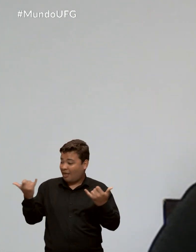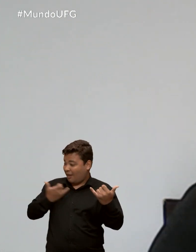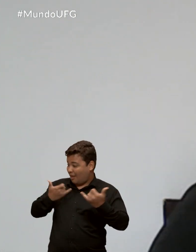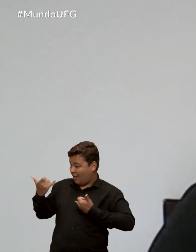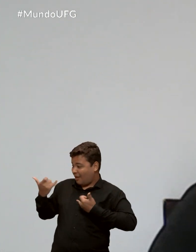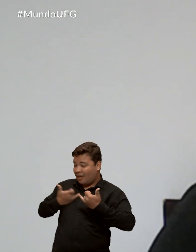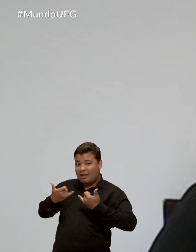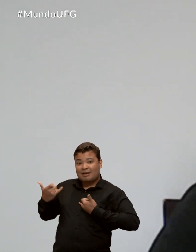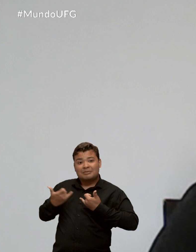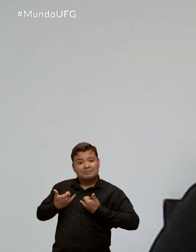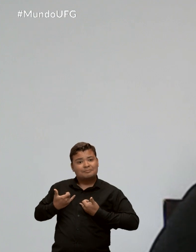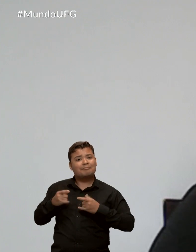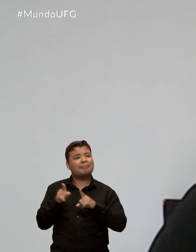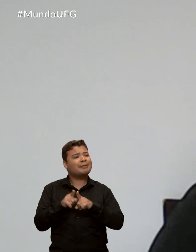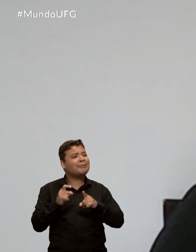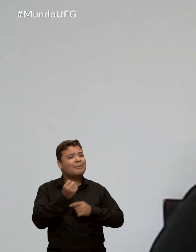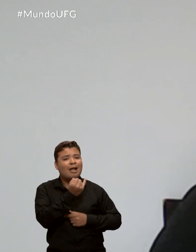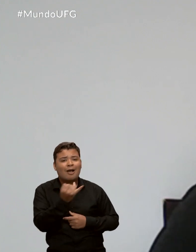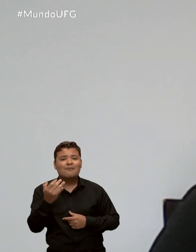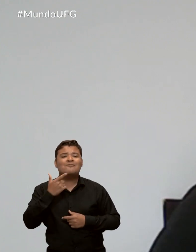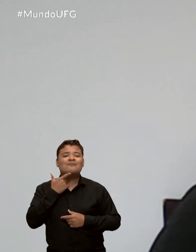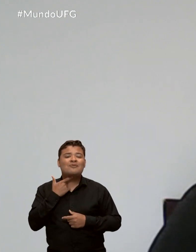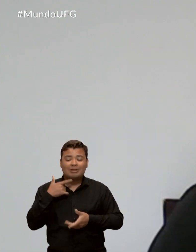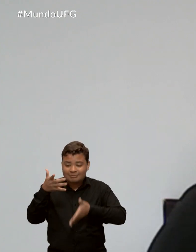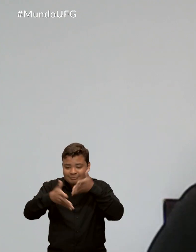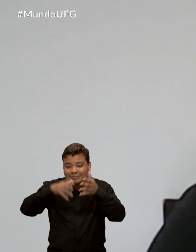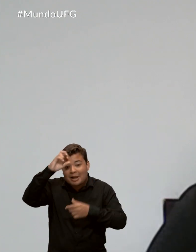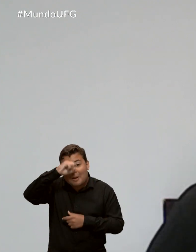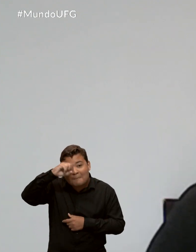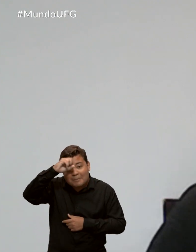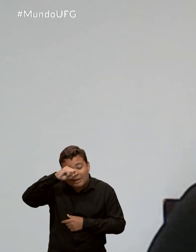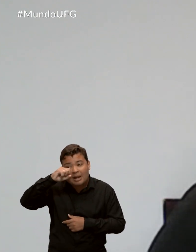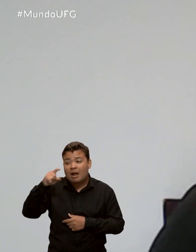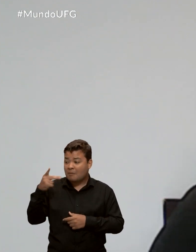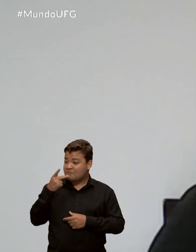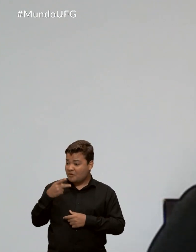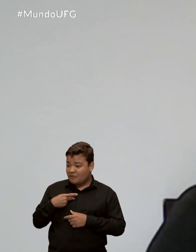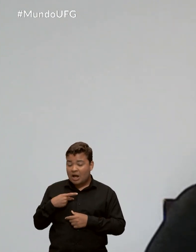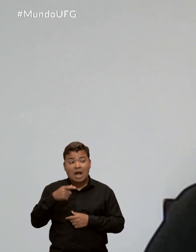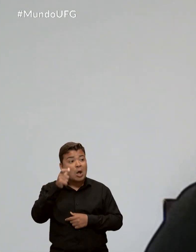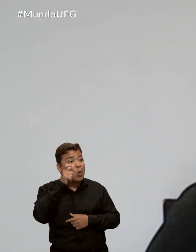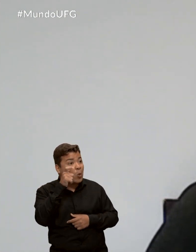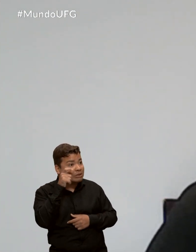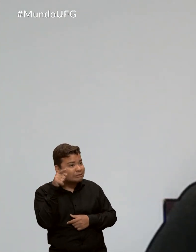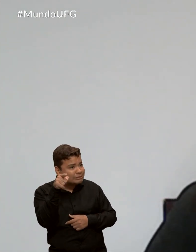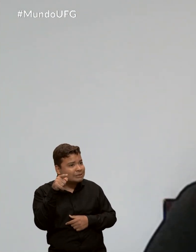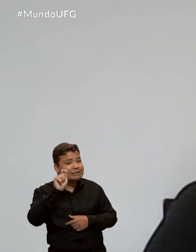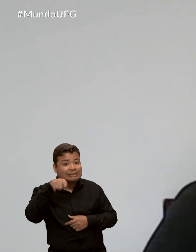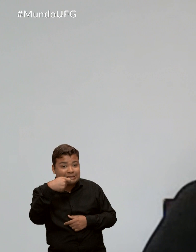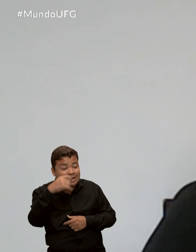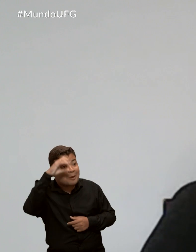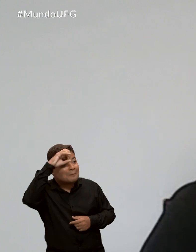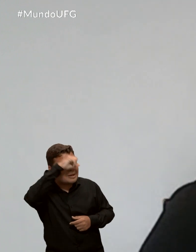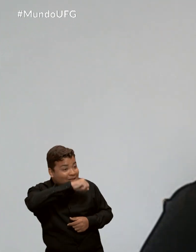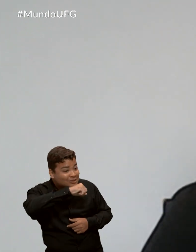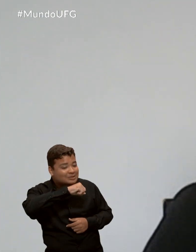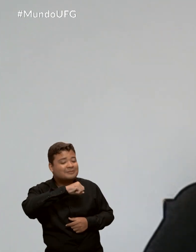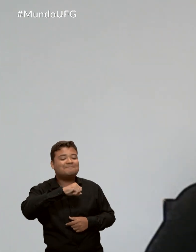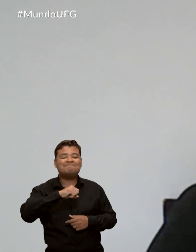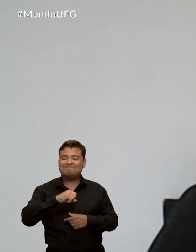quer aprender língua de sinais e fala que assiste, que aprendeu, ah, eu aprendi esse sinal. É